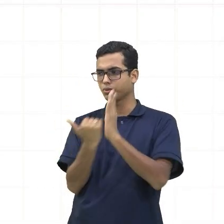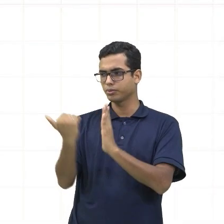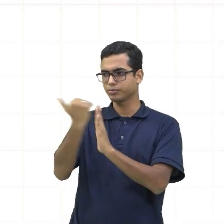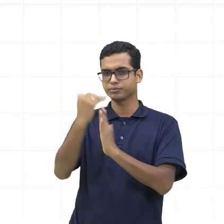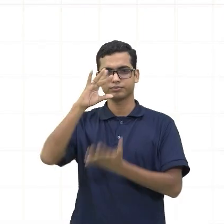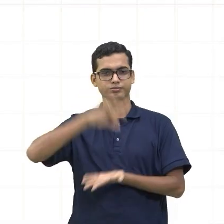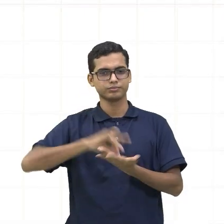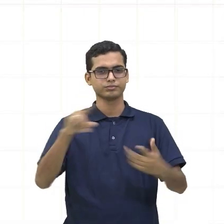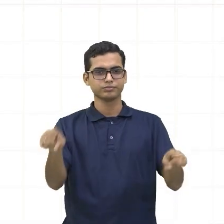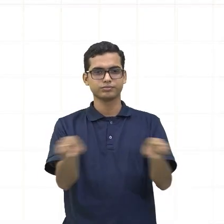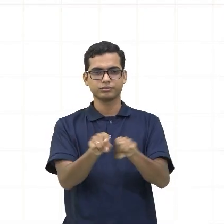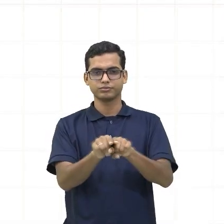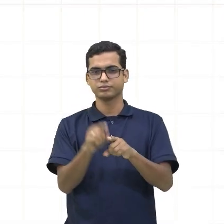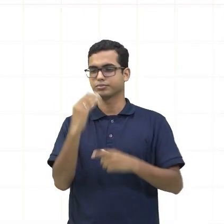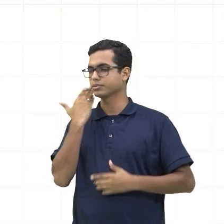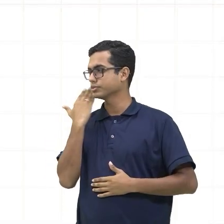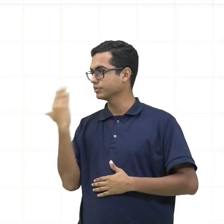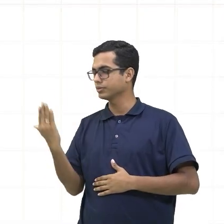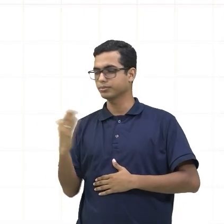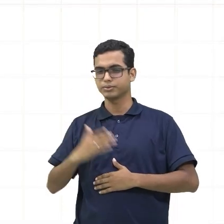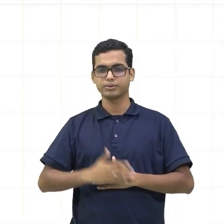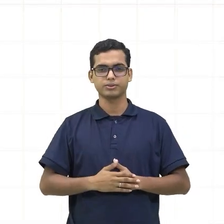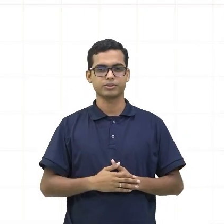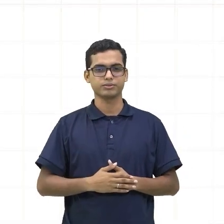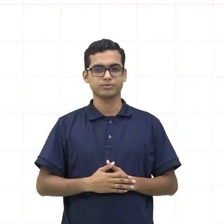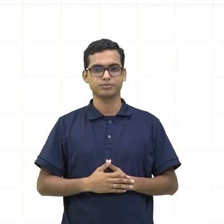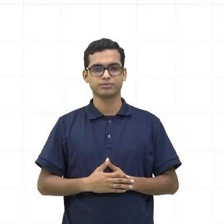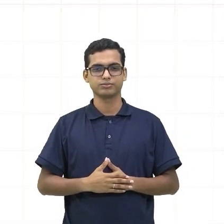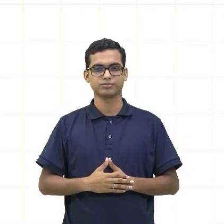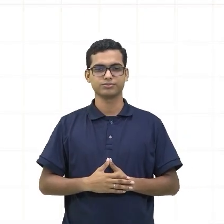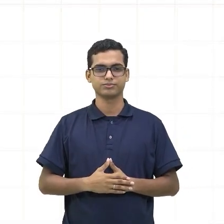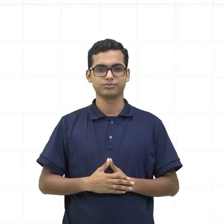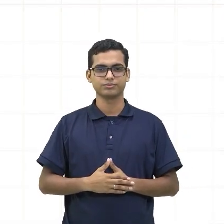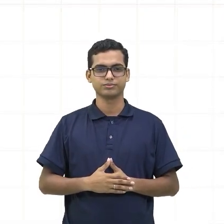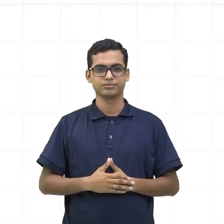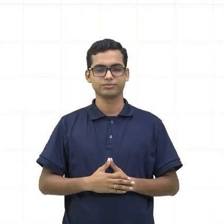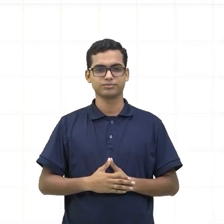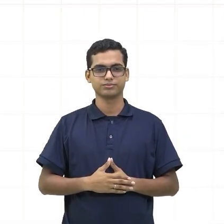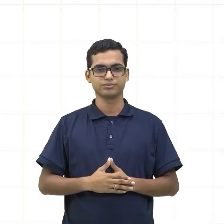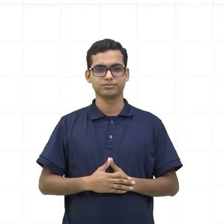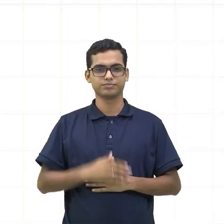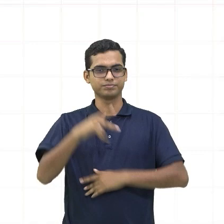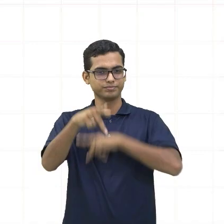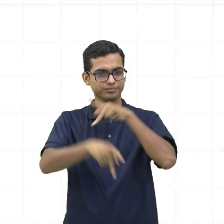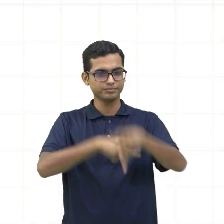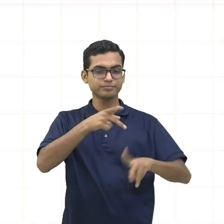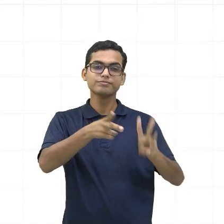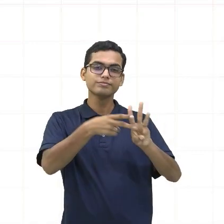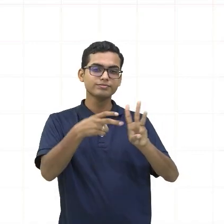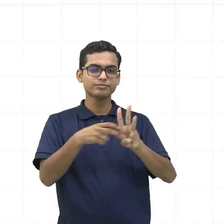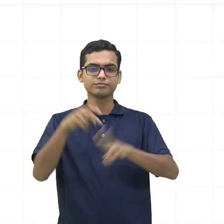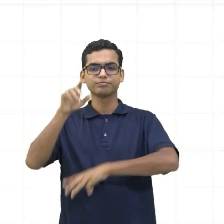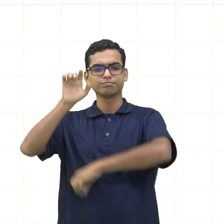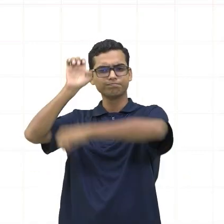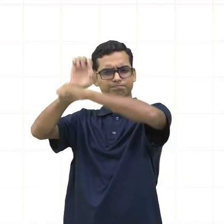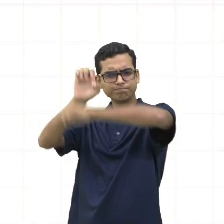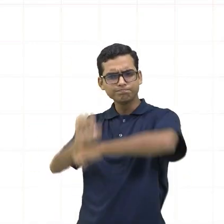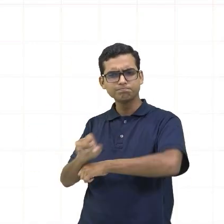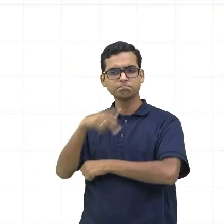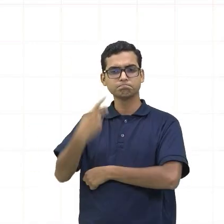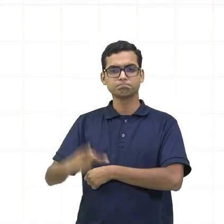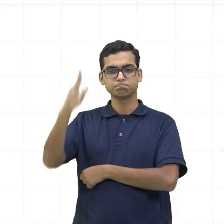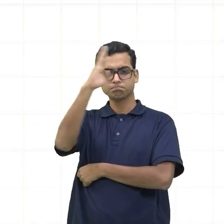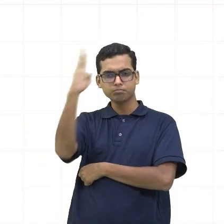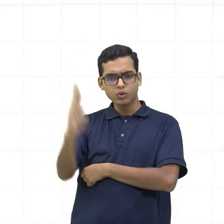aí na tela para vocês, mostrando aí a população indígena nos estados brasileiros, né? Então, a